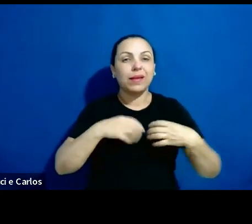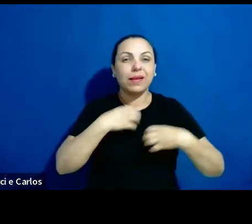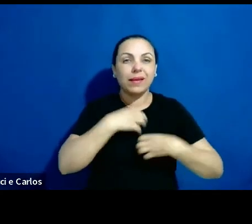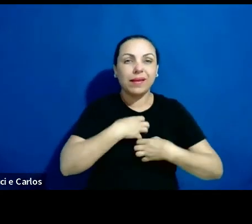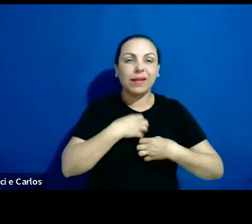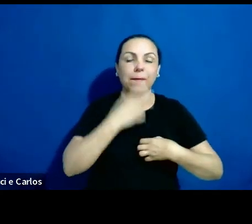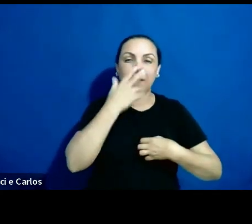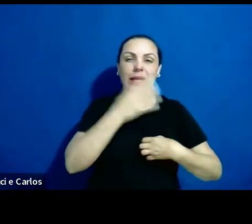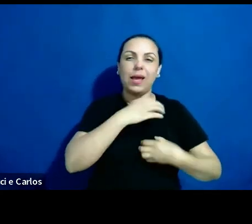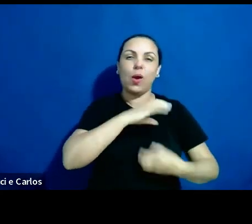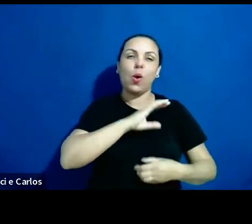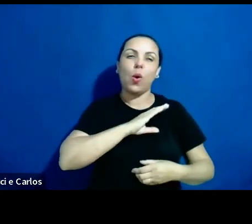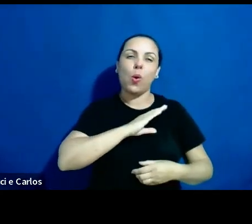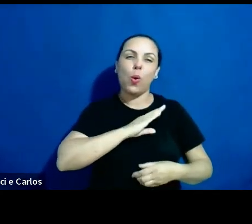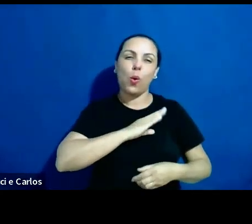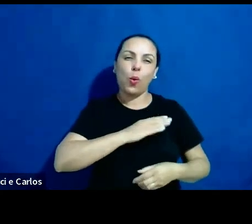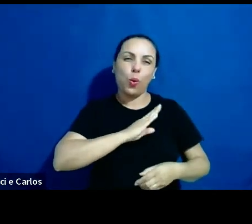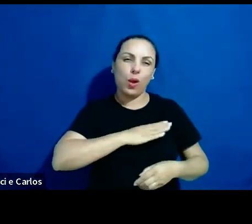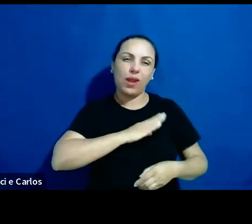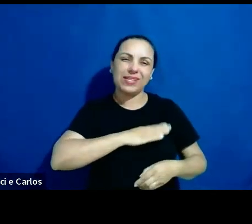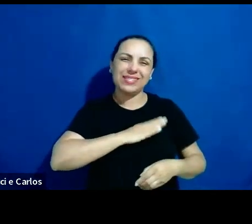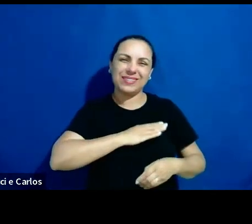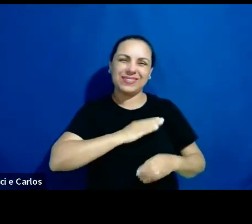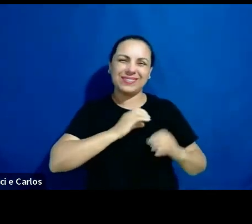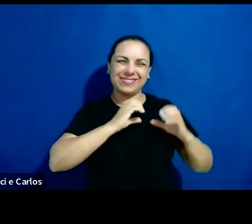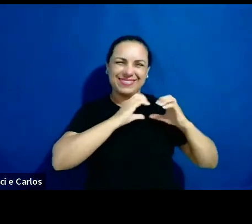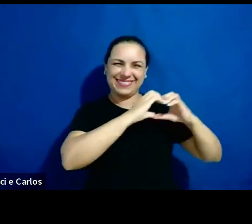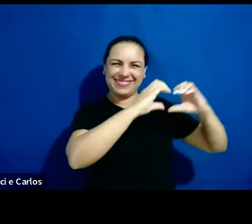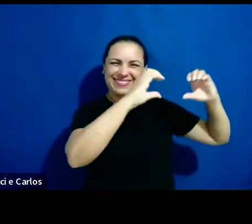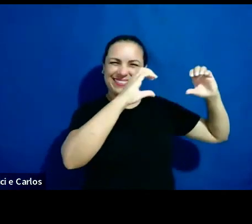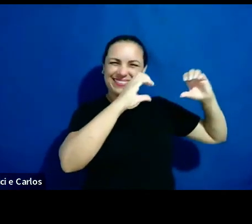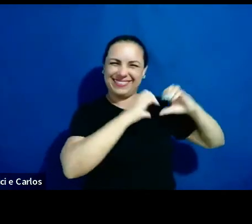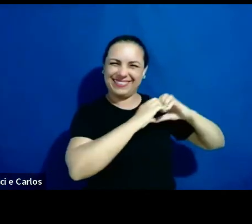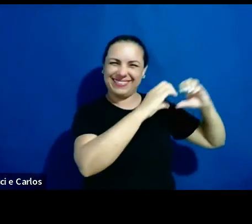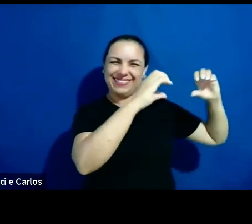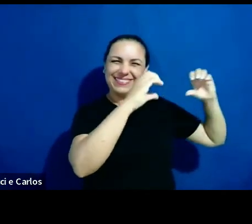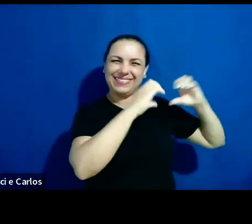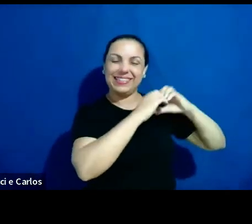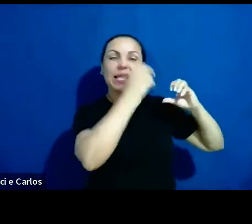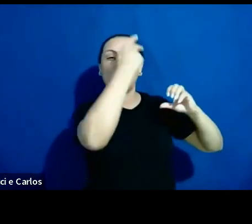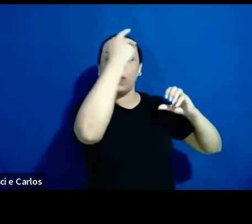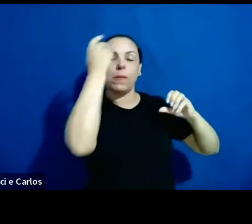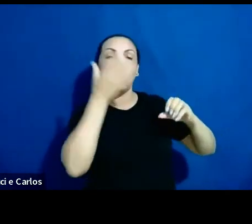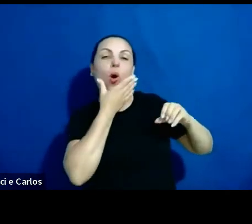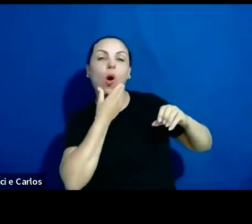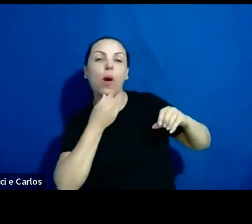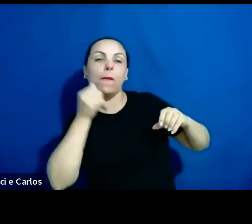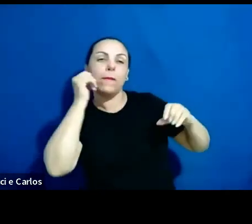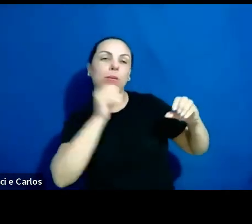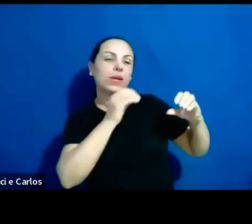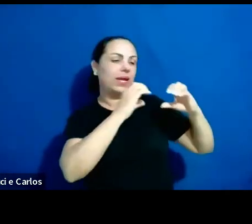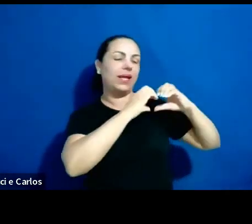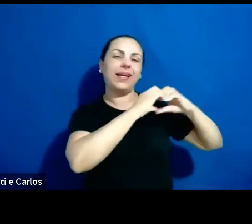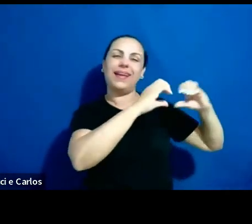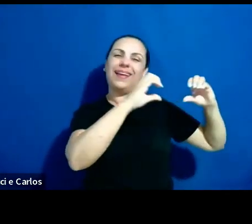já viu duas pessoas apaixonadas? Não é ela que está apaixonada, é o